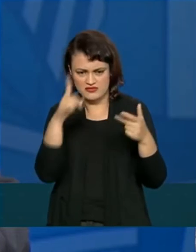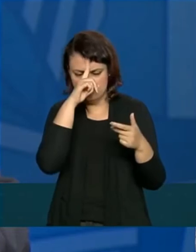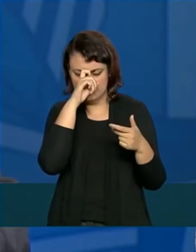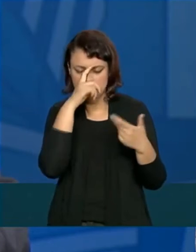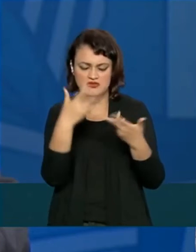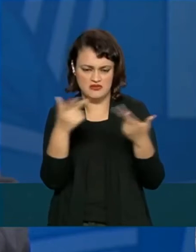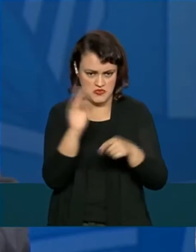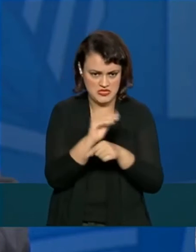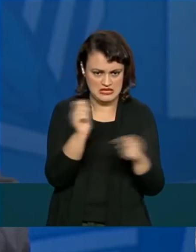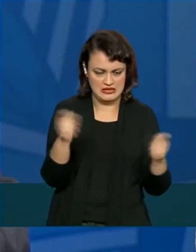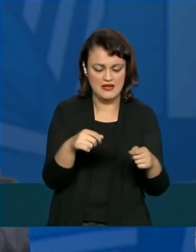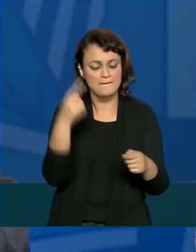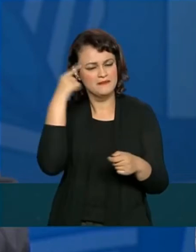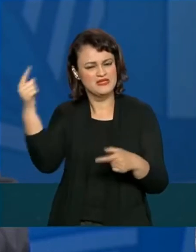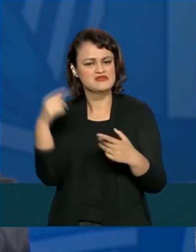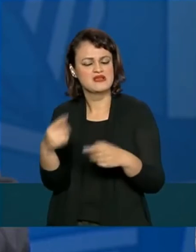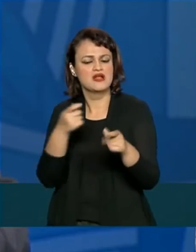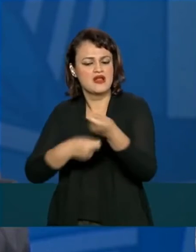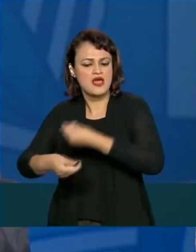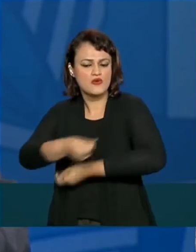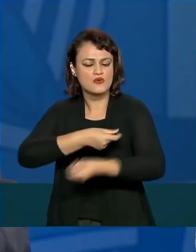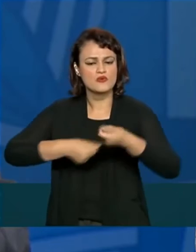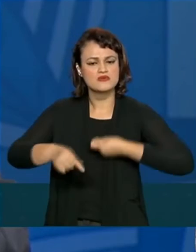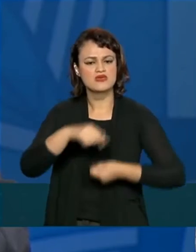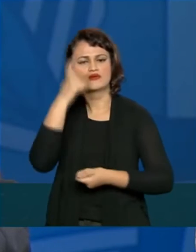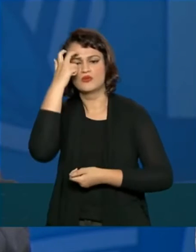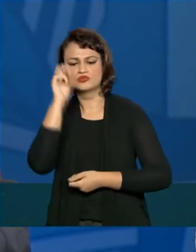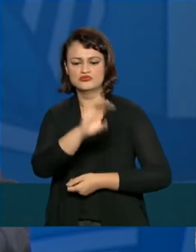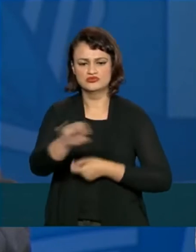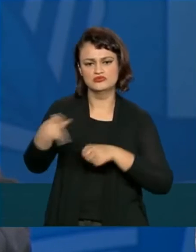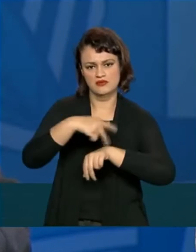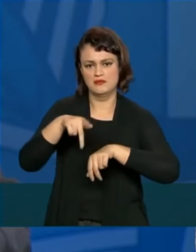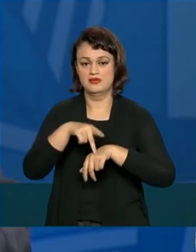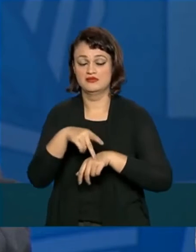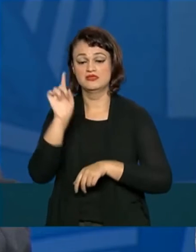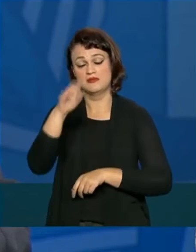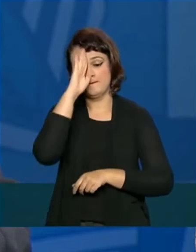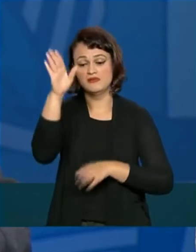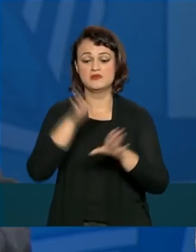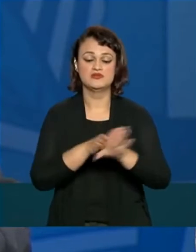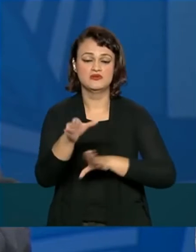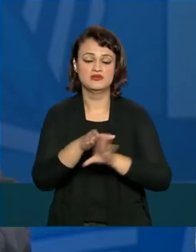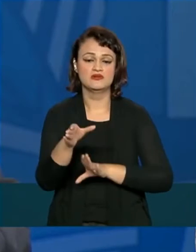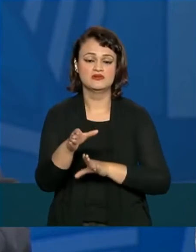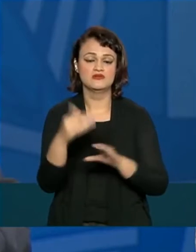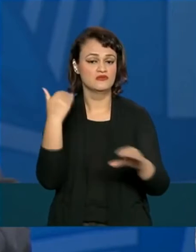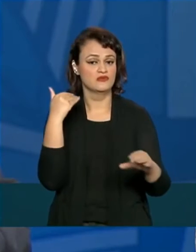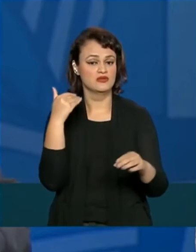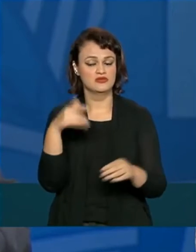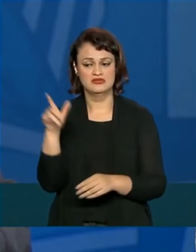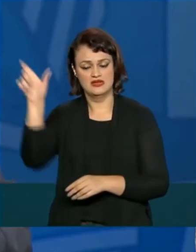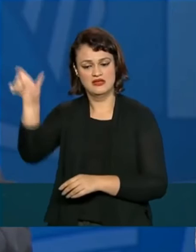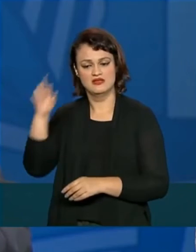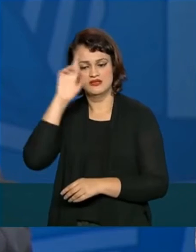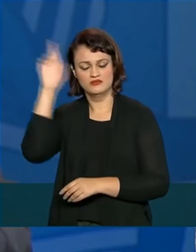aspectos socioeconômicos e culturais dos territórios e, principalmente, das orientações emitidas pelas autoridades